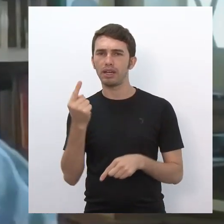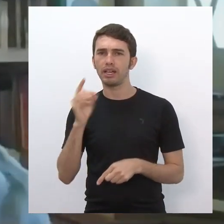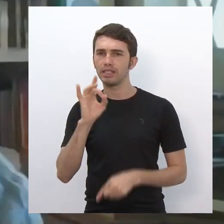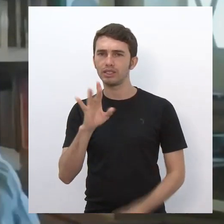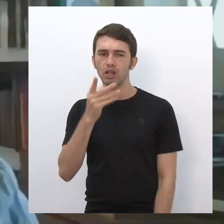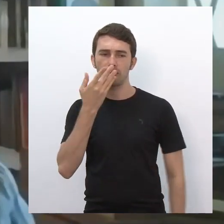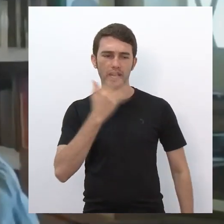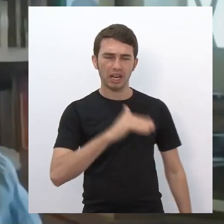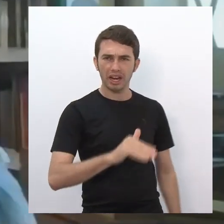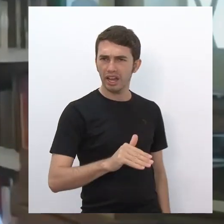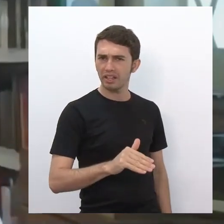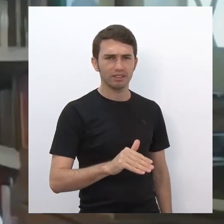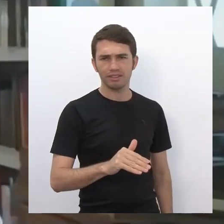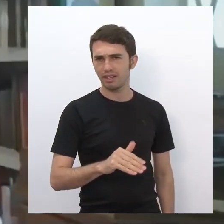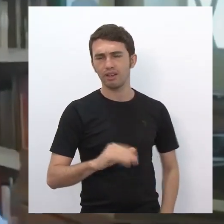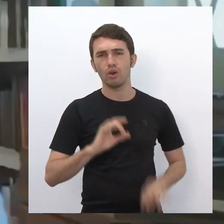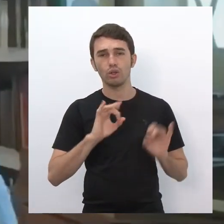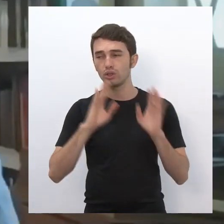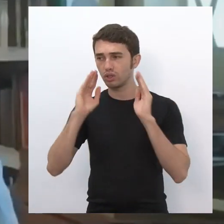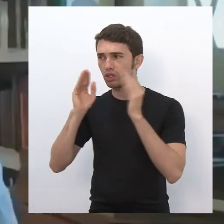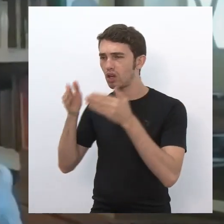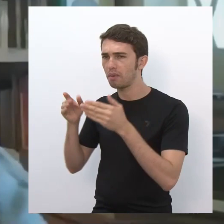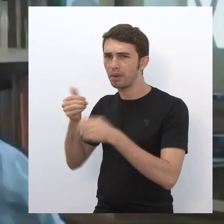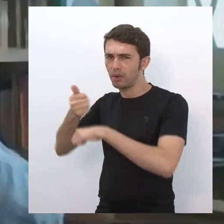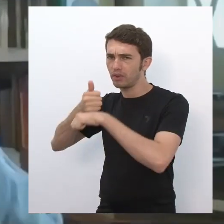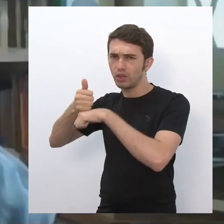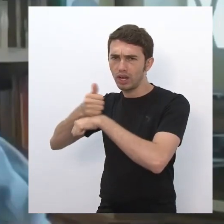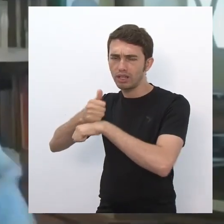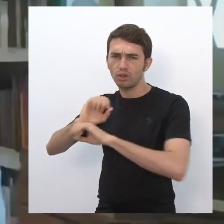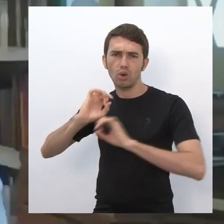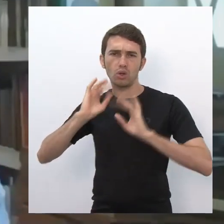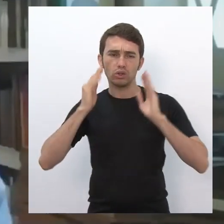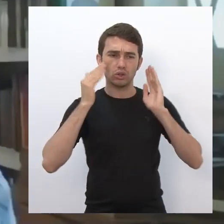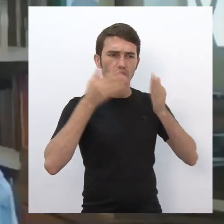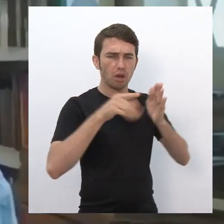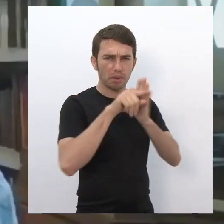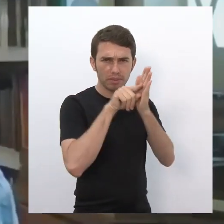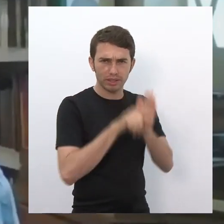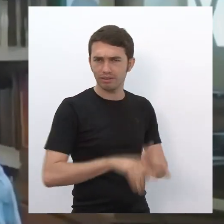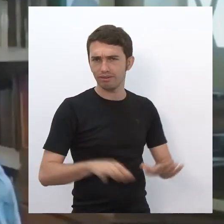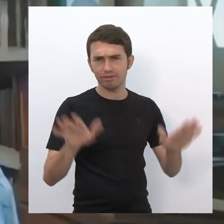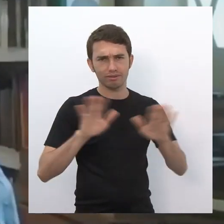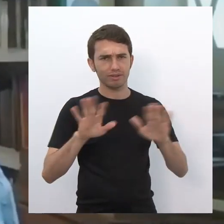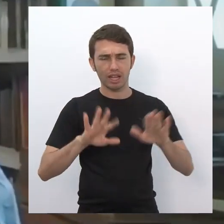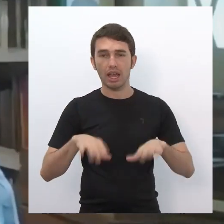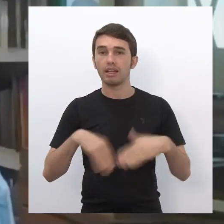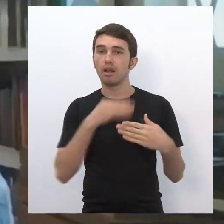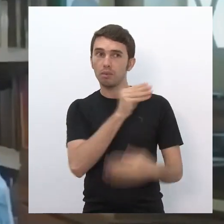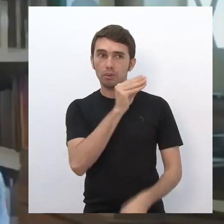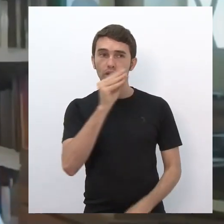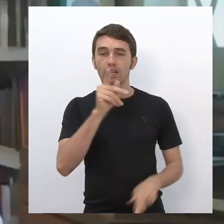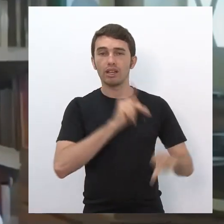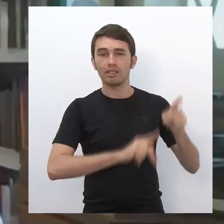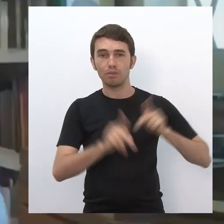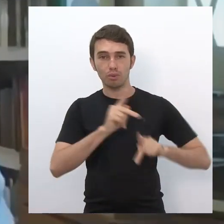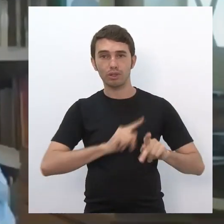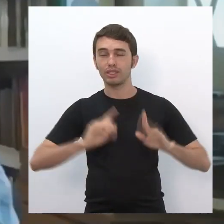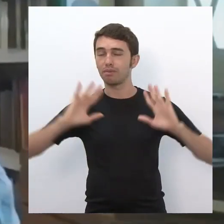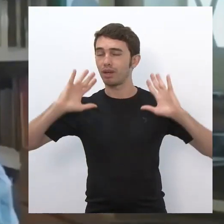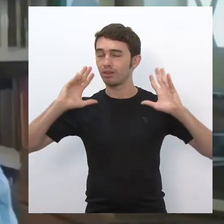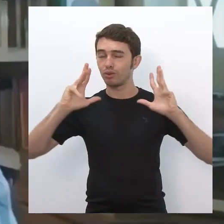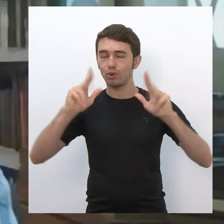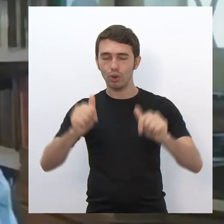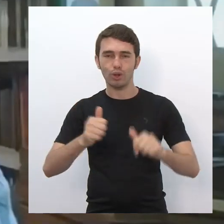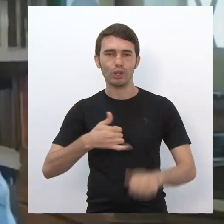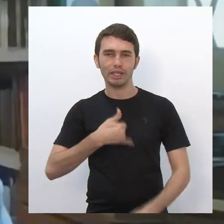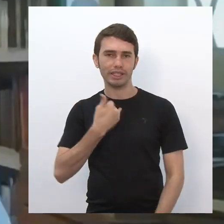para crianças, ou só para profissionais, ou só para pesquisadores. Bibliotecas públicas são para todas as